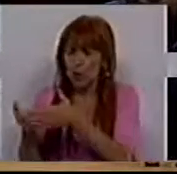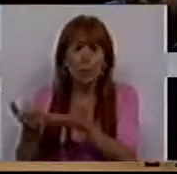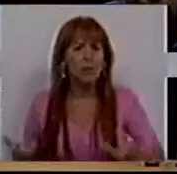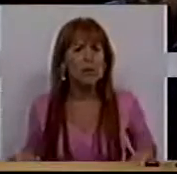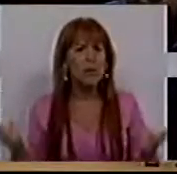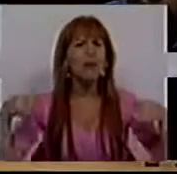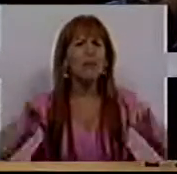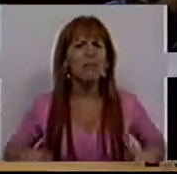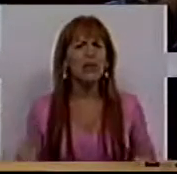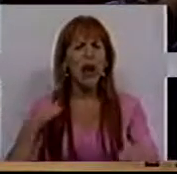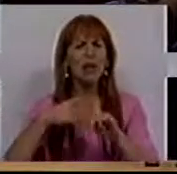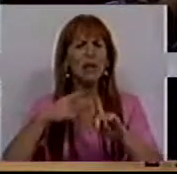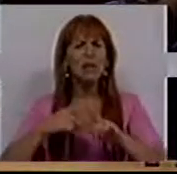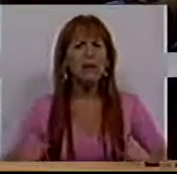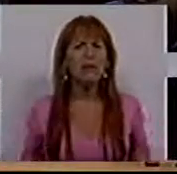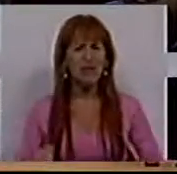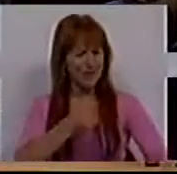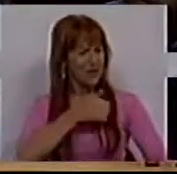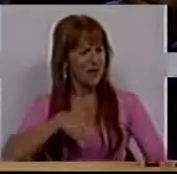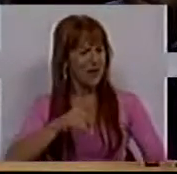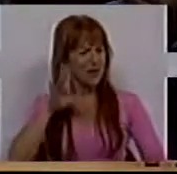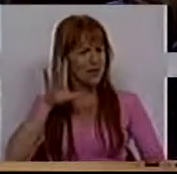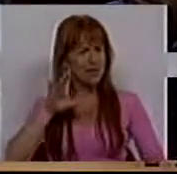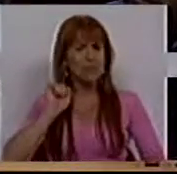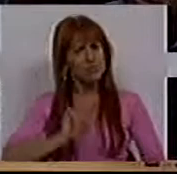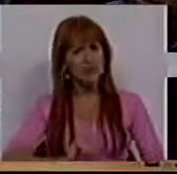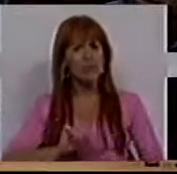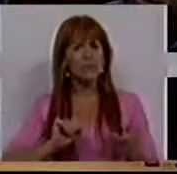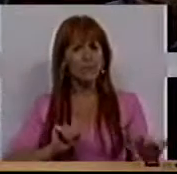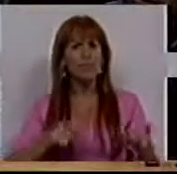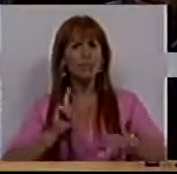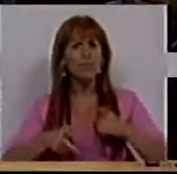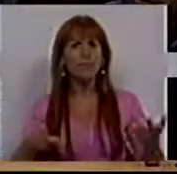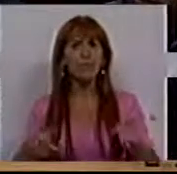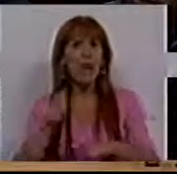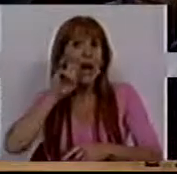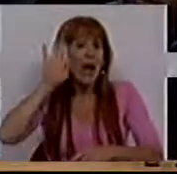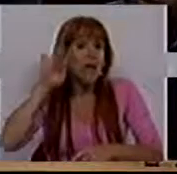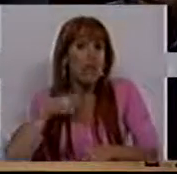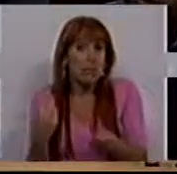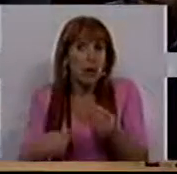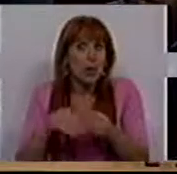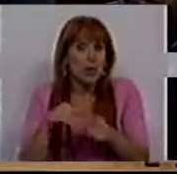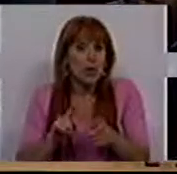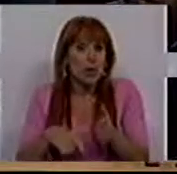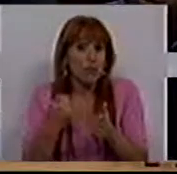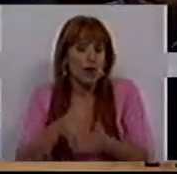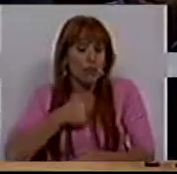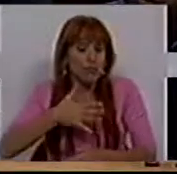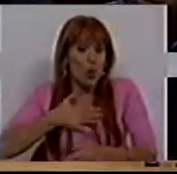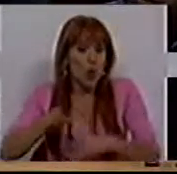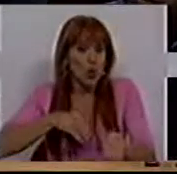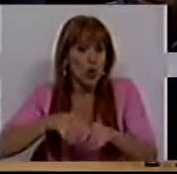também em benefício da Santa Casa da Misericórdia, que, quem sabe, para compensar o fim do monopólio